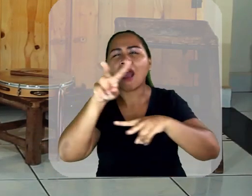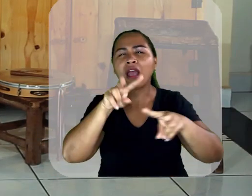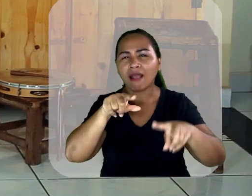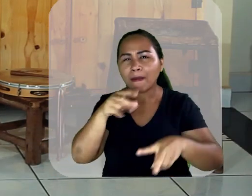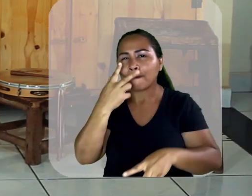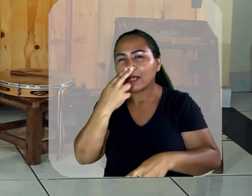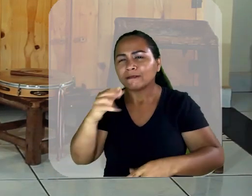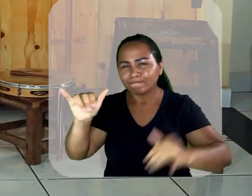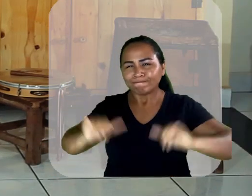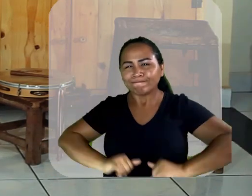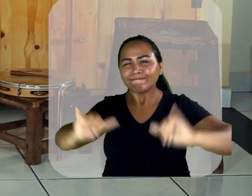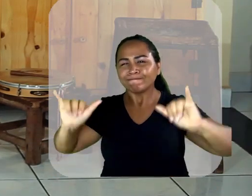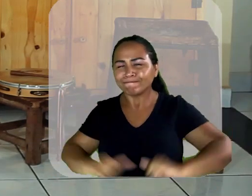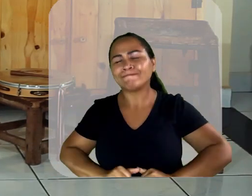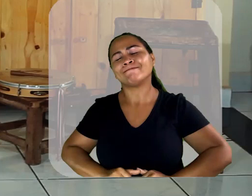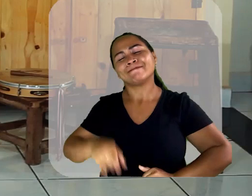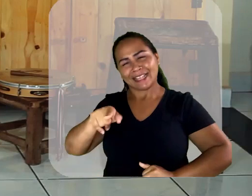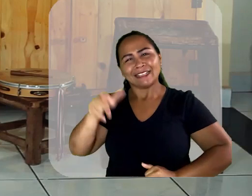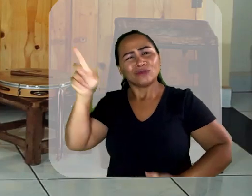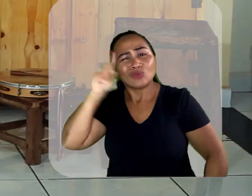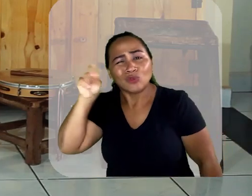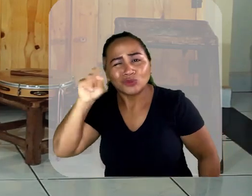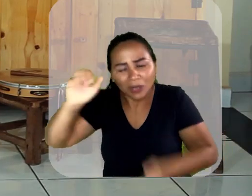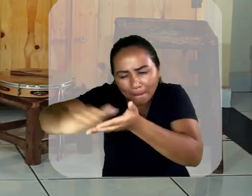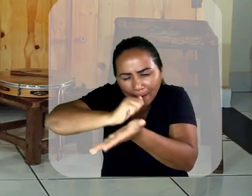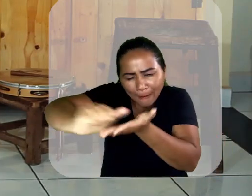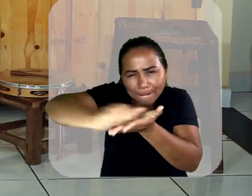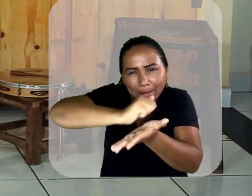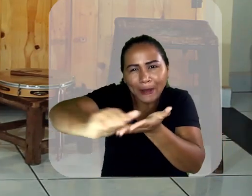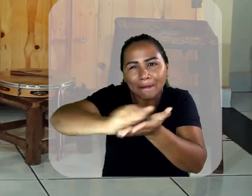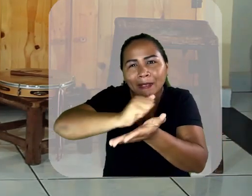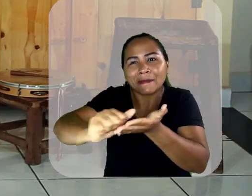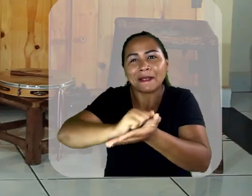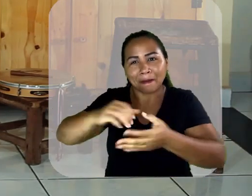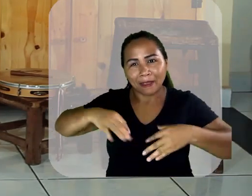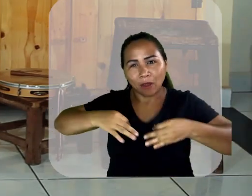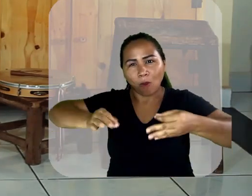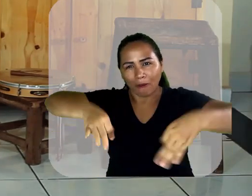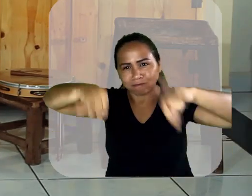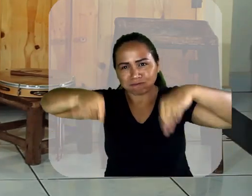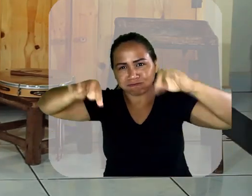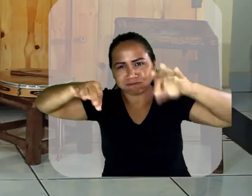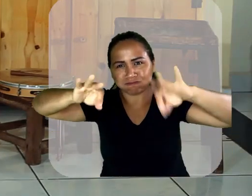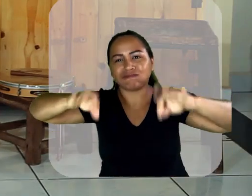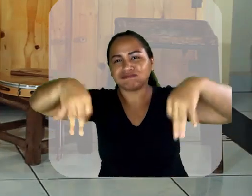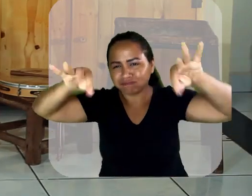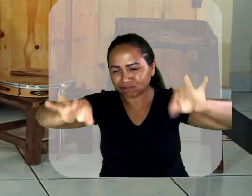entendem, lavam todos todo dia e botam de quarador na pedra do